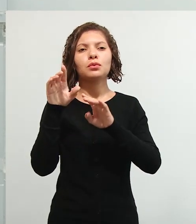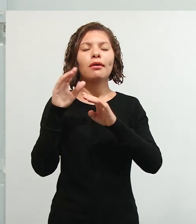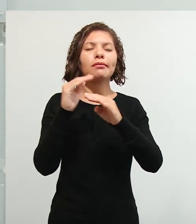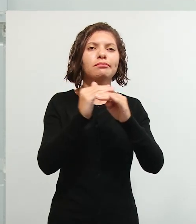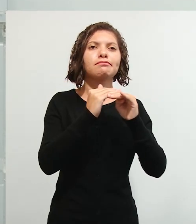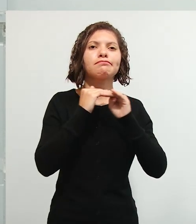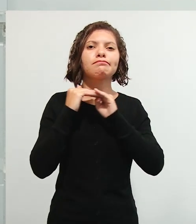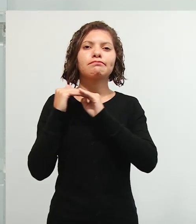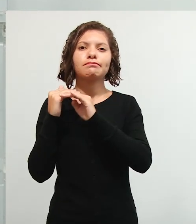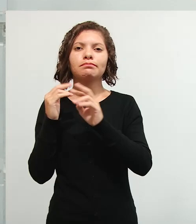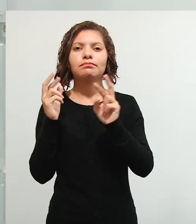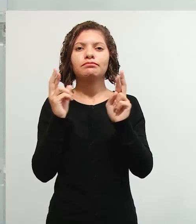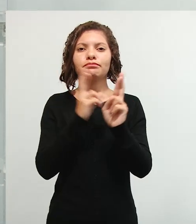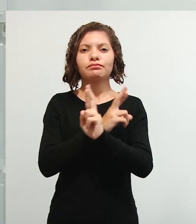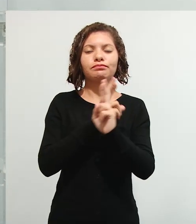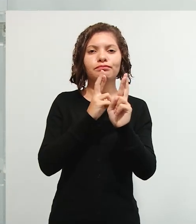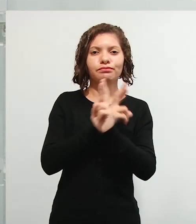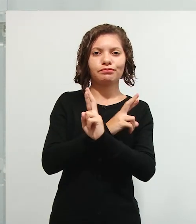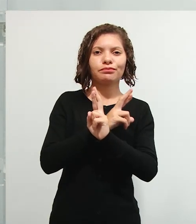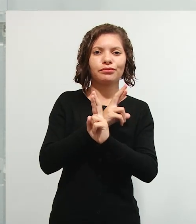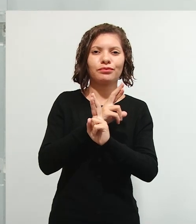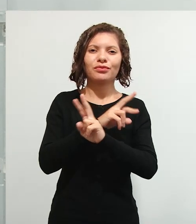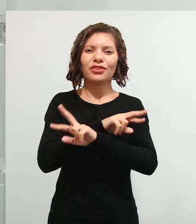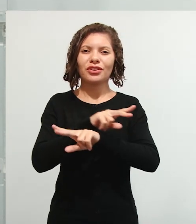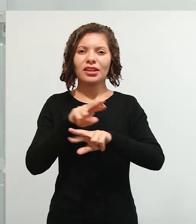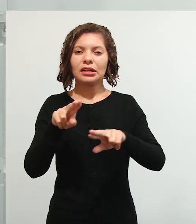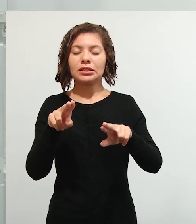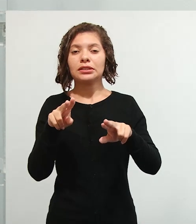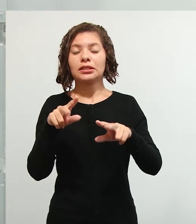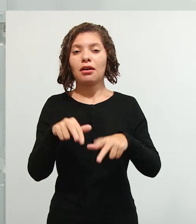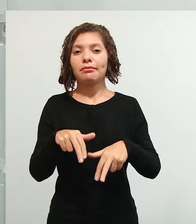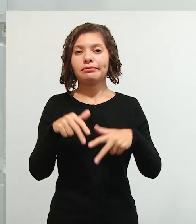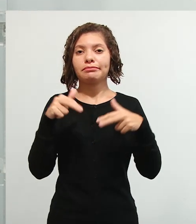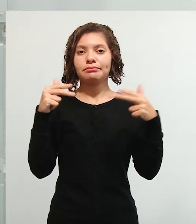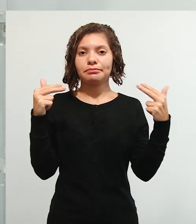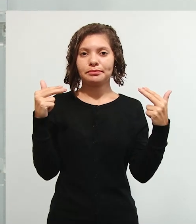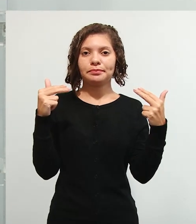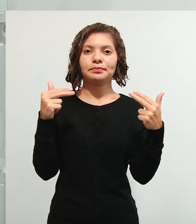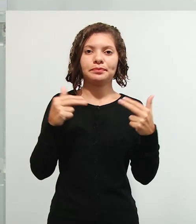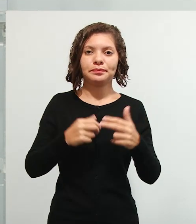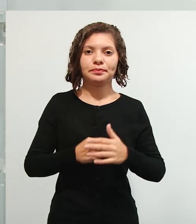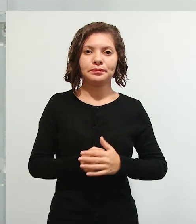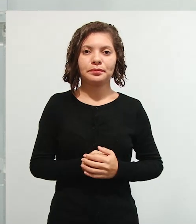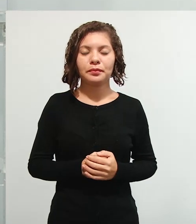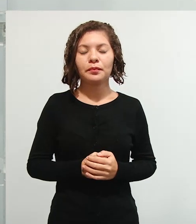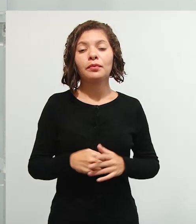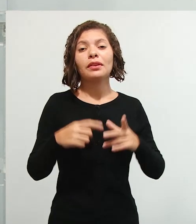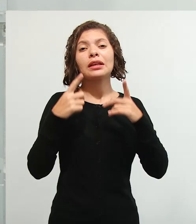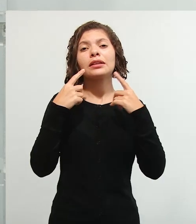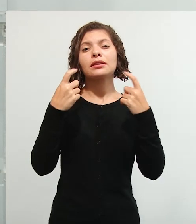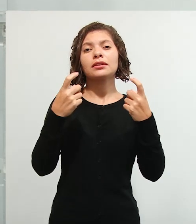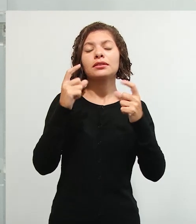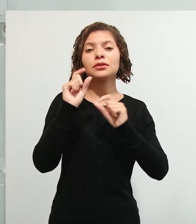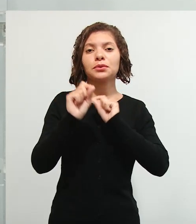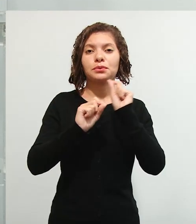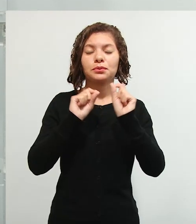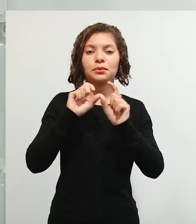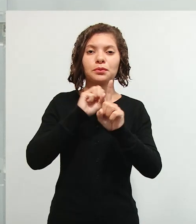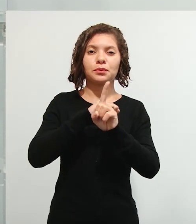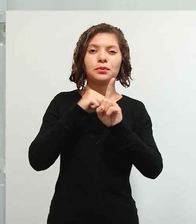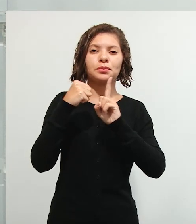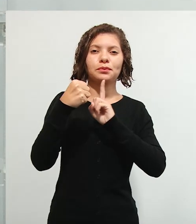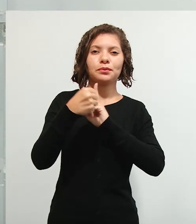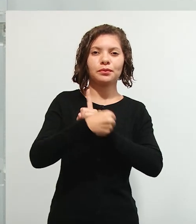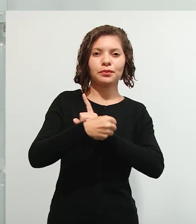as relações entre diferentes raças. E olhem vocês que interessante. A